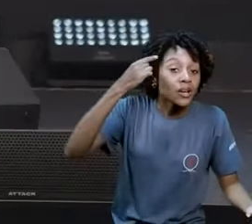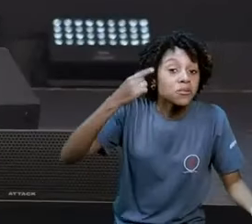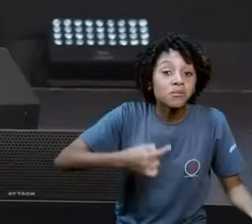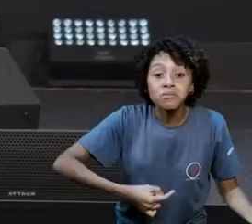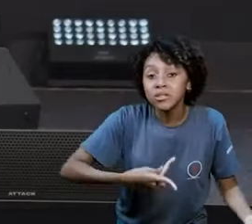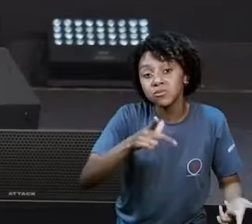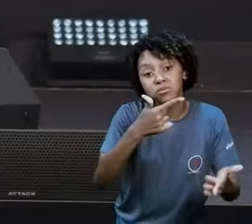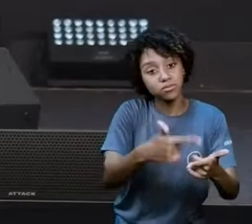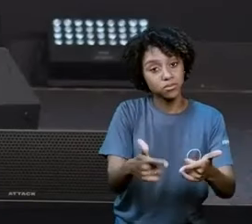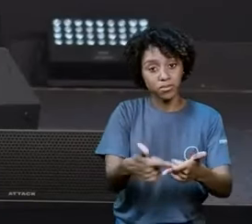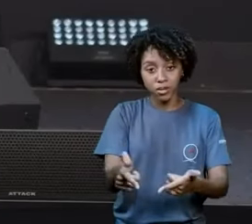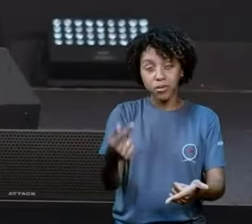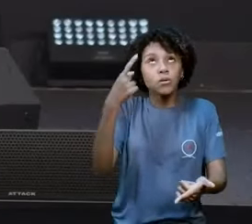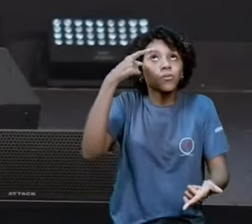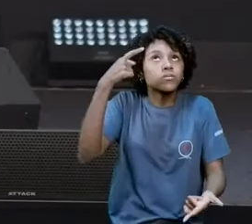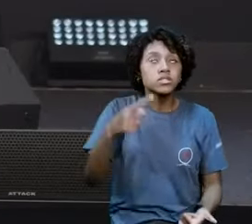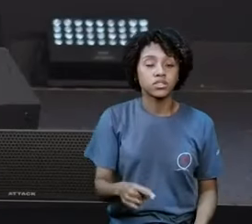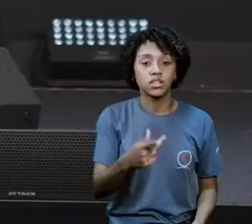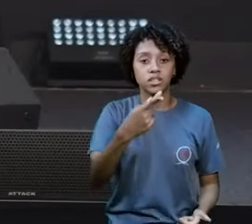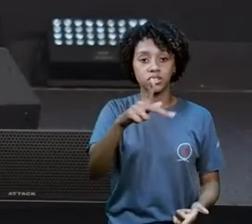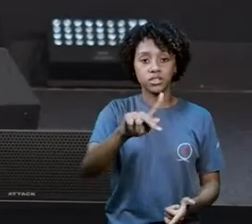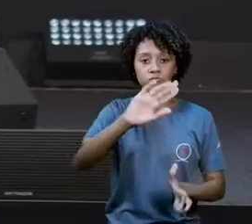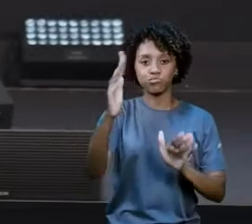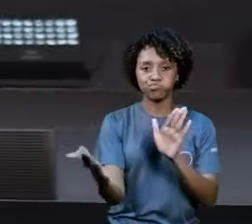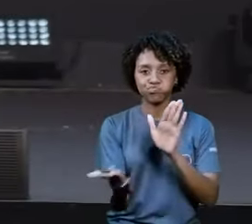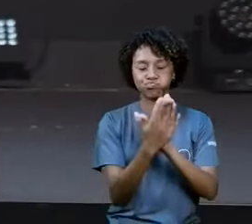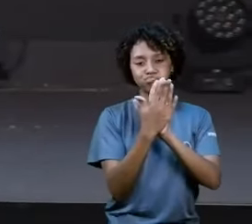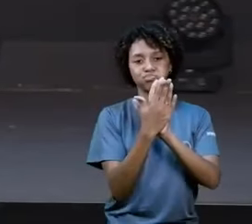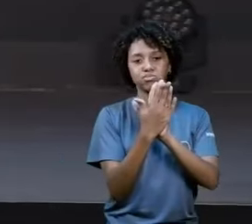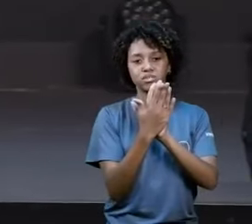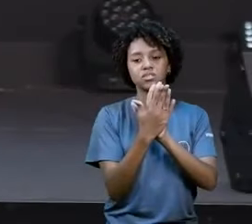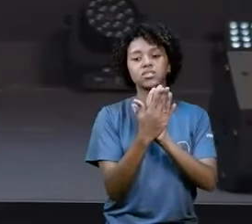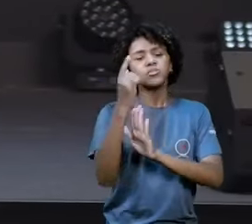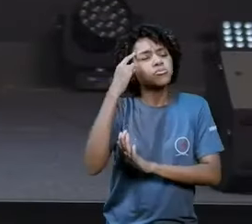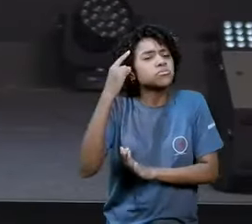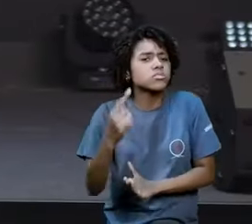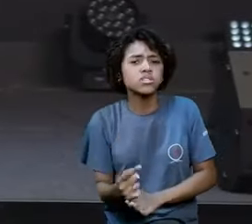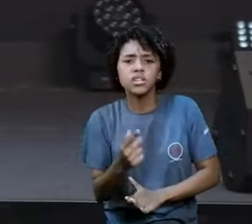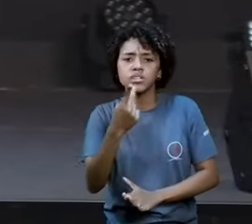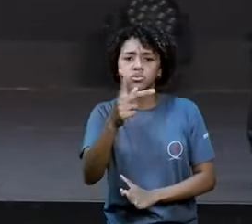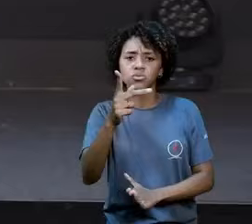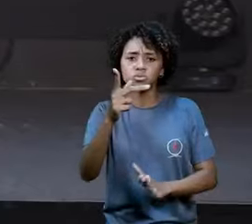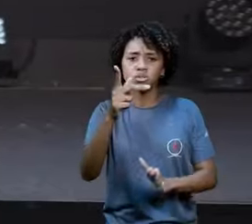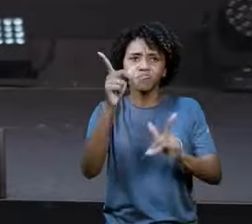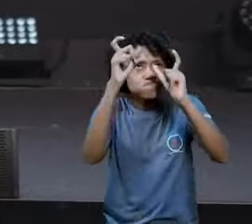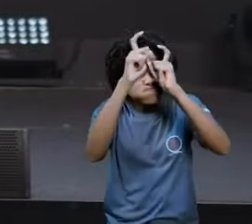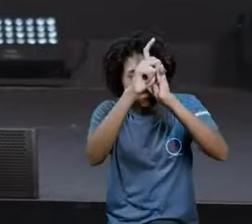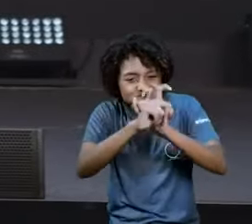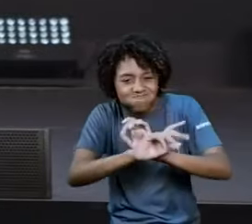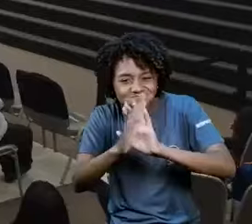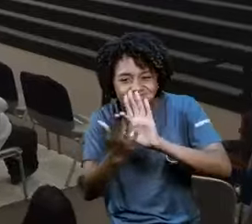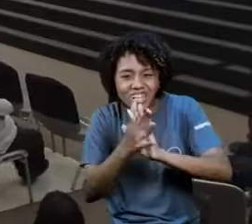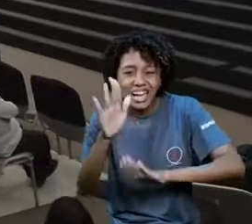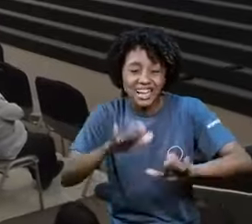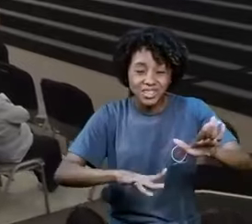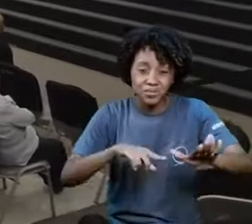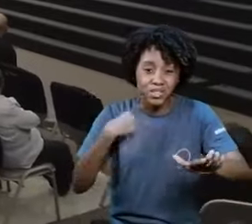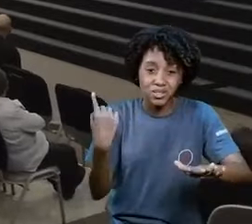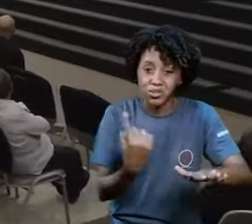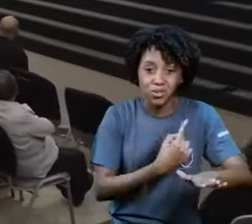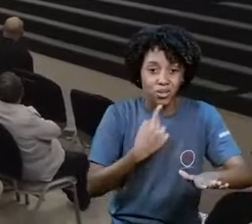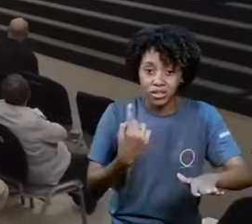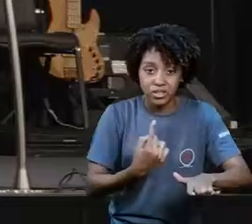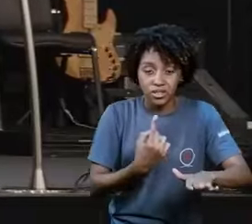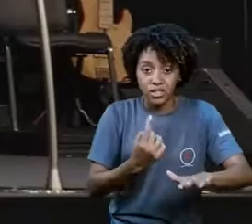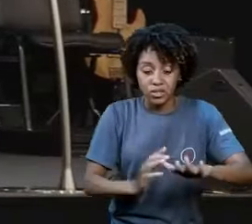a tua luta eu sei Qual é teu enfrentamento eu não sei qual é a tua adversidade existem coisas muito maiores do que nós